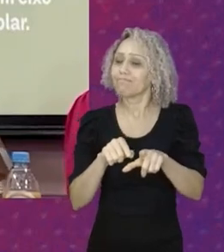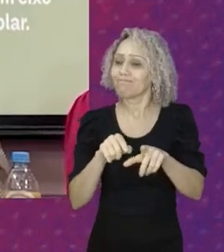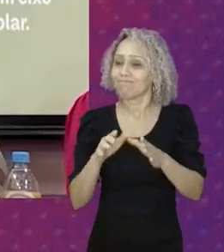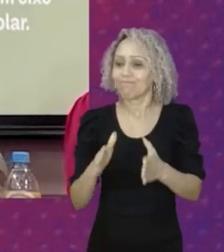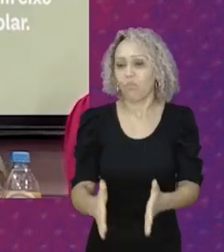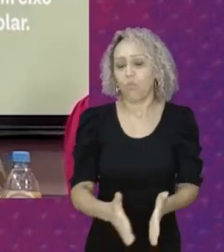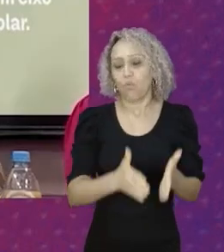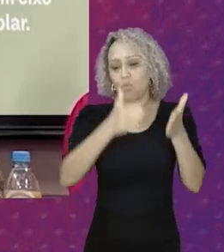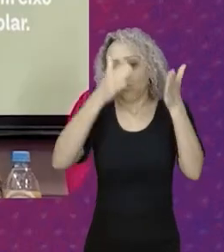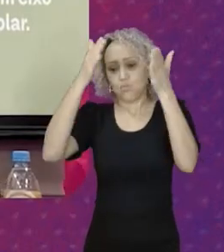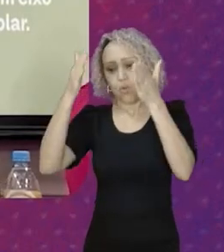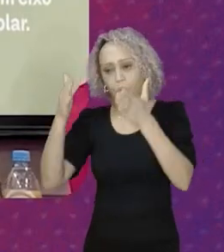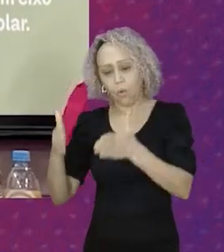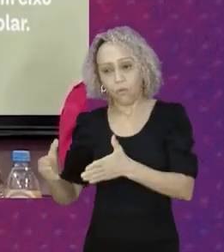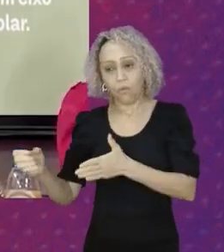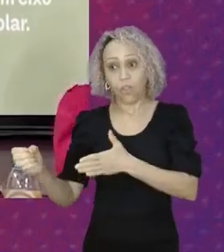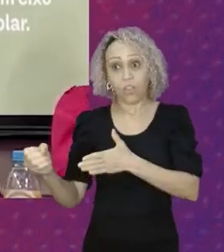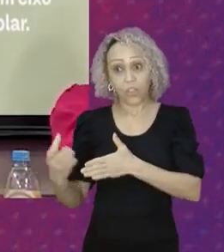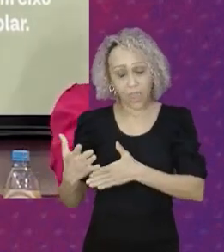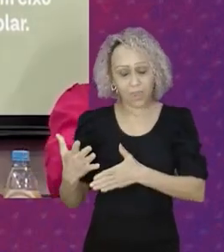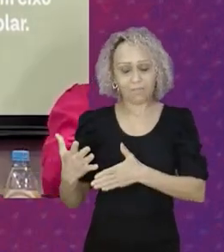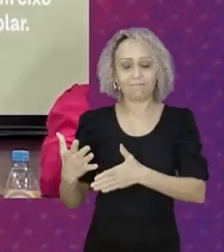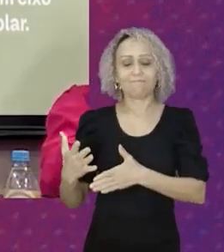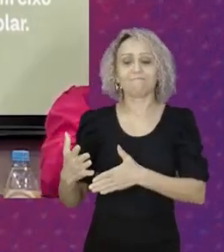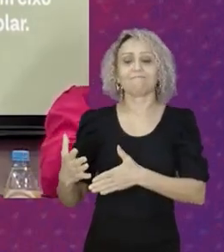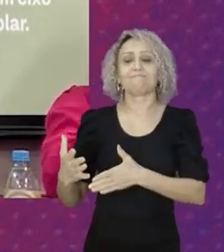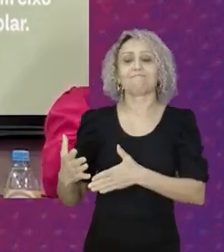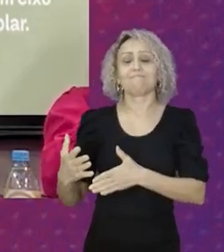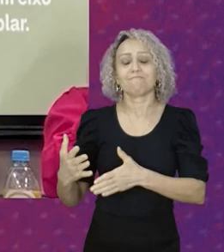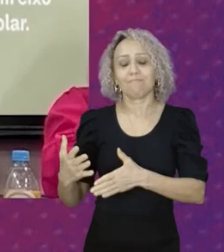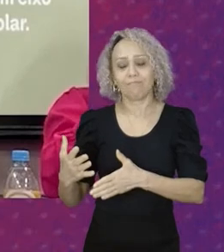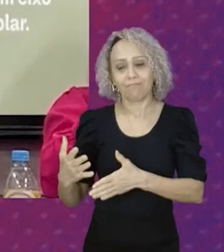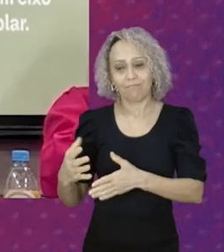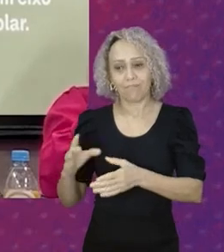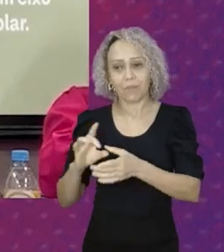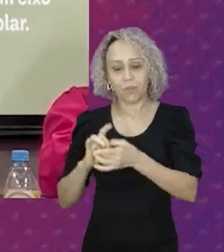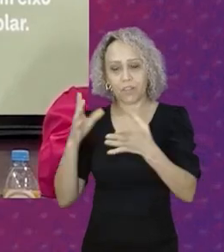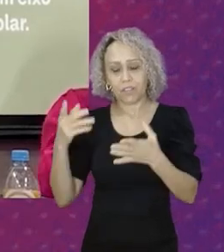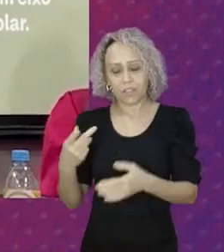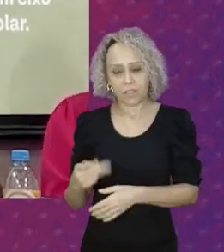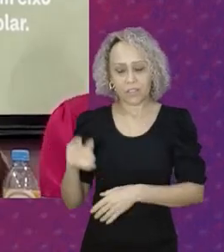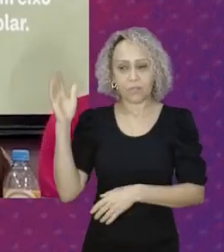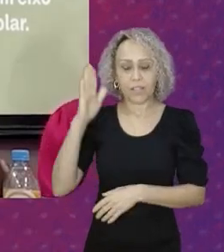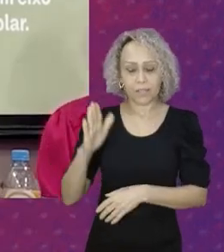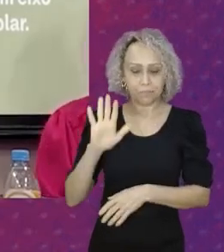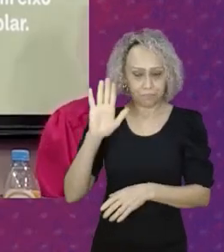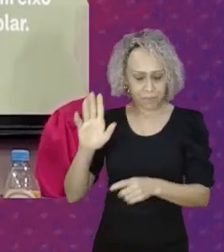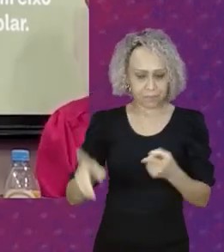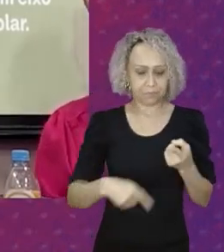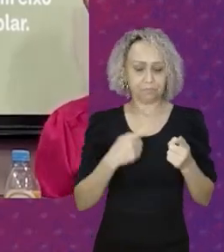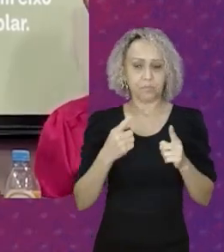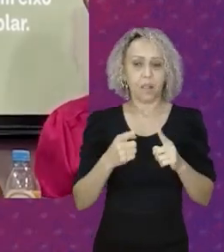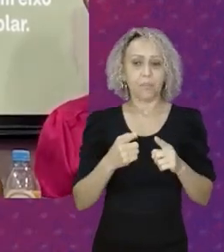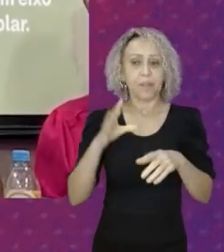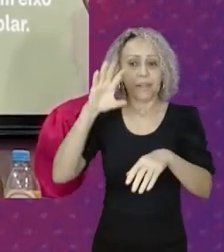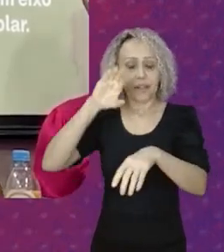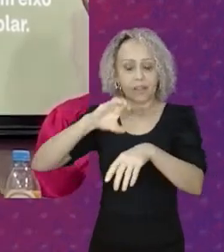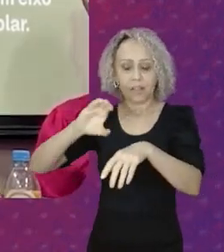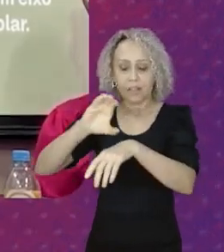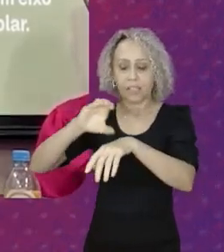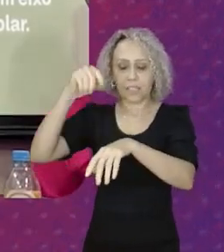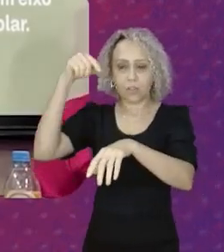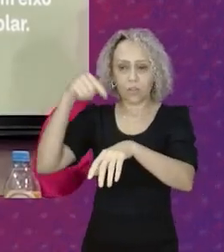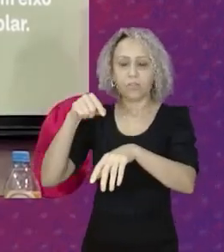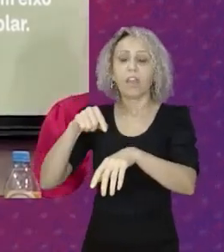elementos muito importantes, né? Primeiro, recolocar o papel da África, né, na formação do povo brasileiro. O